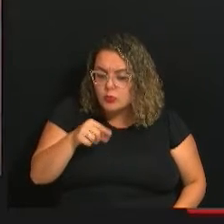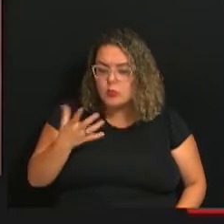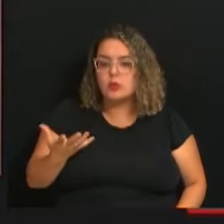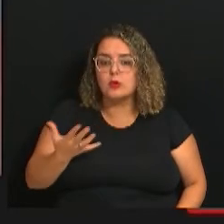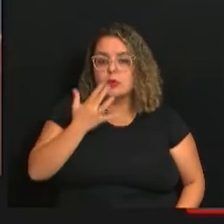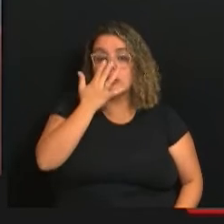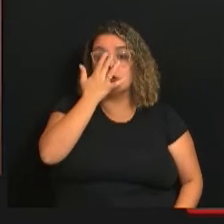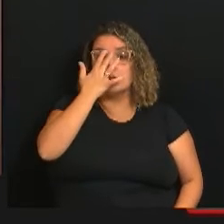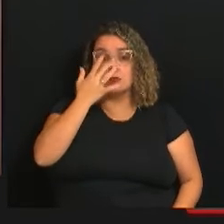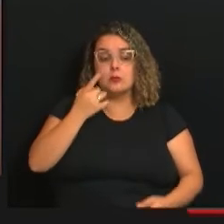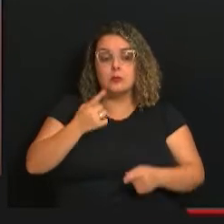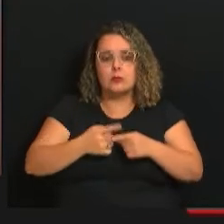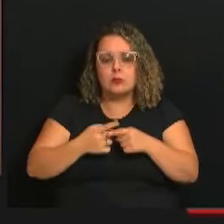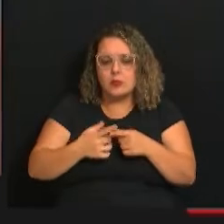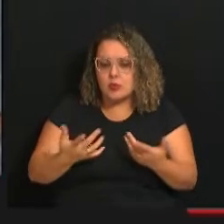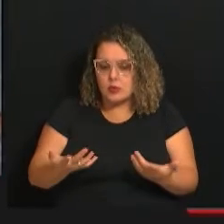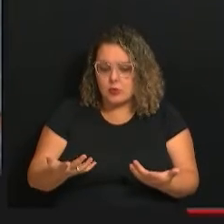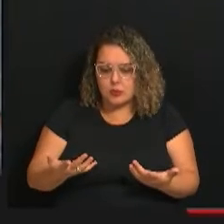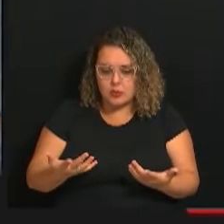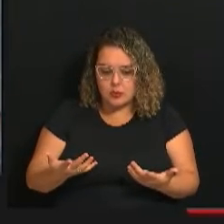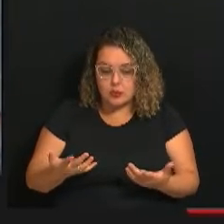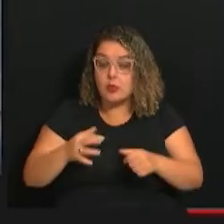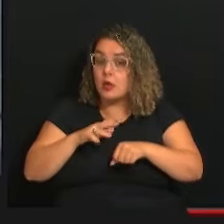né? Depressão é uma droga, ponto.